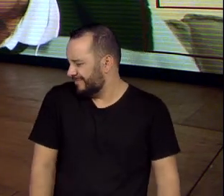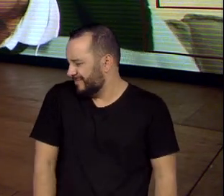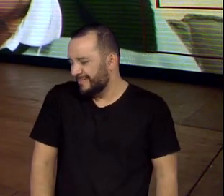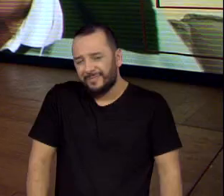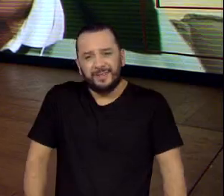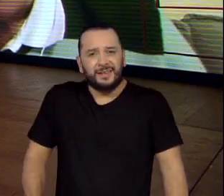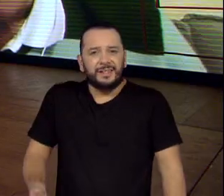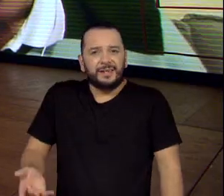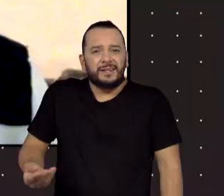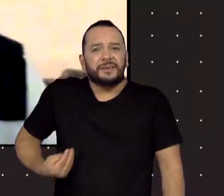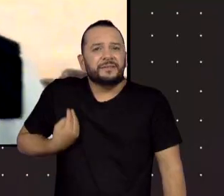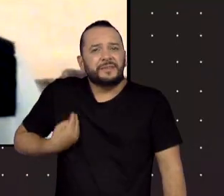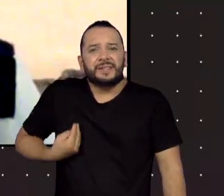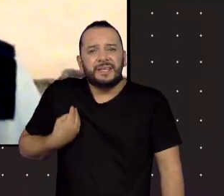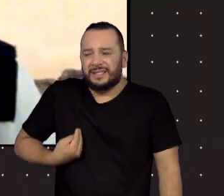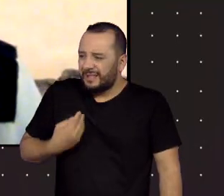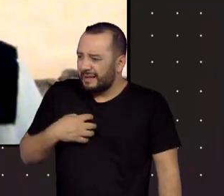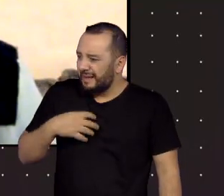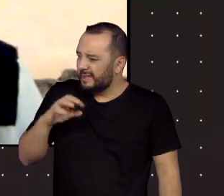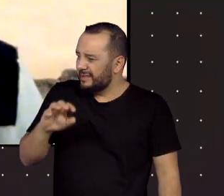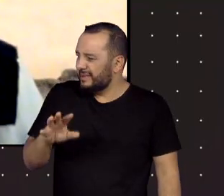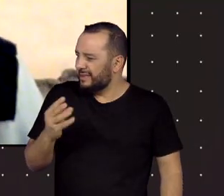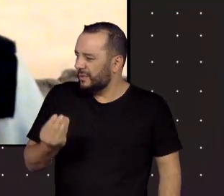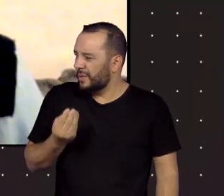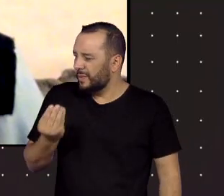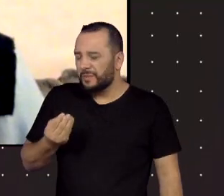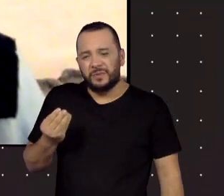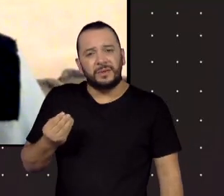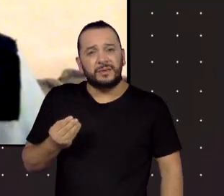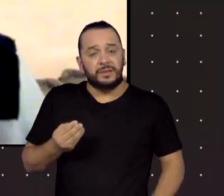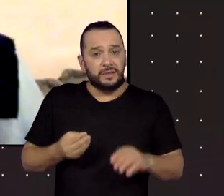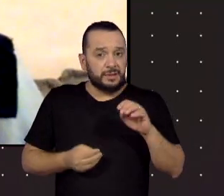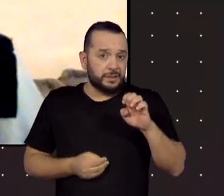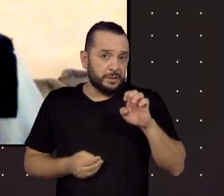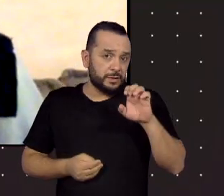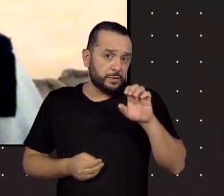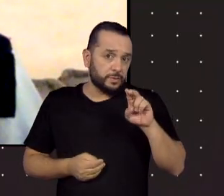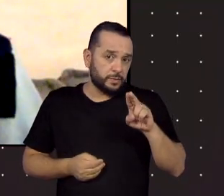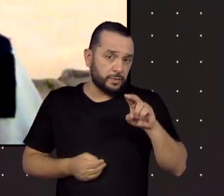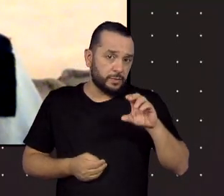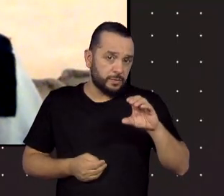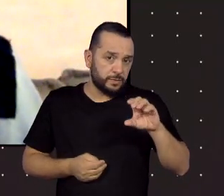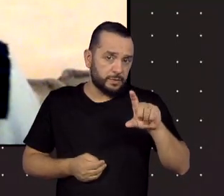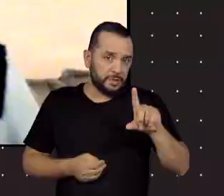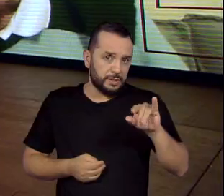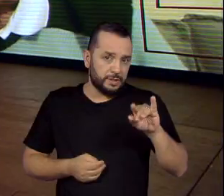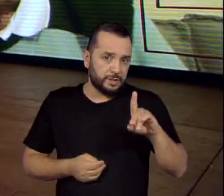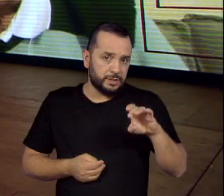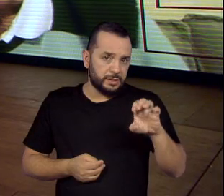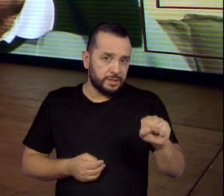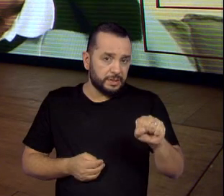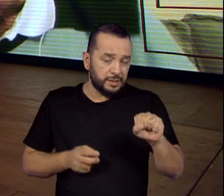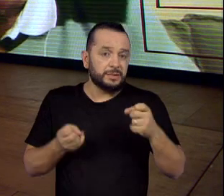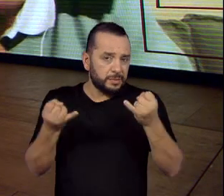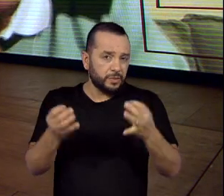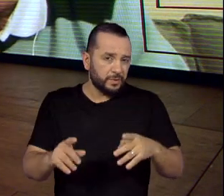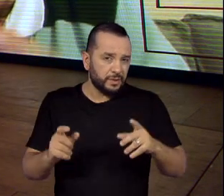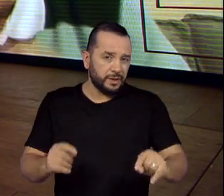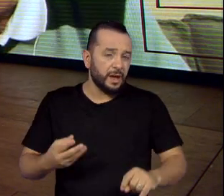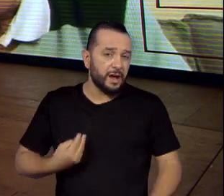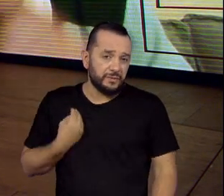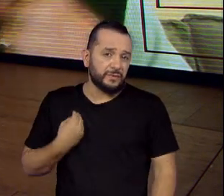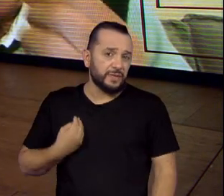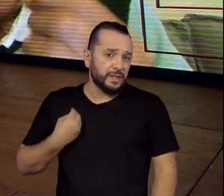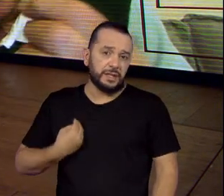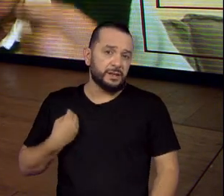diária, cotidiana. E Euclides disse, e a vida continuava dentro de uma